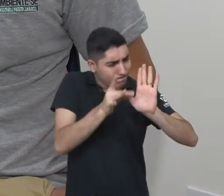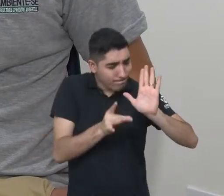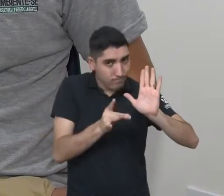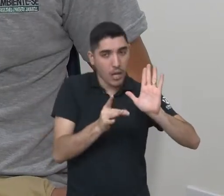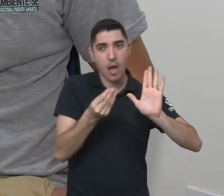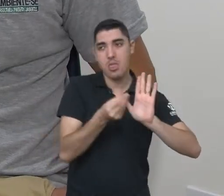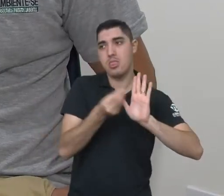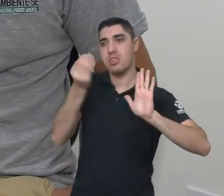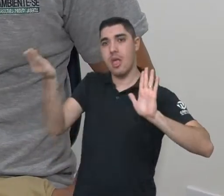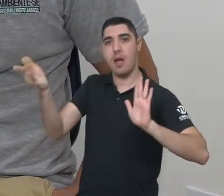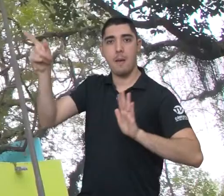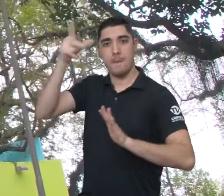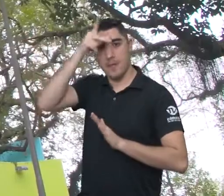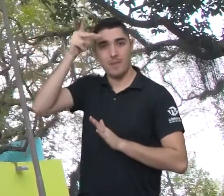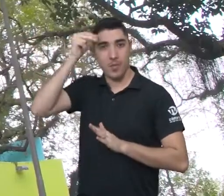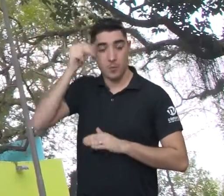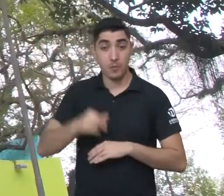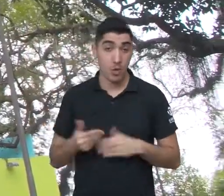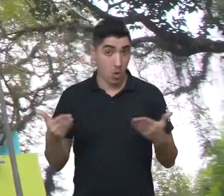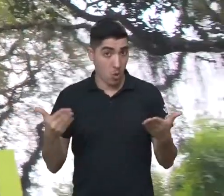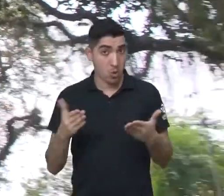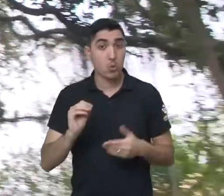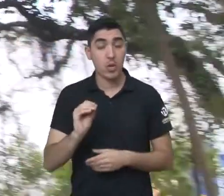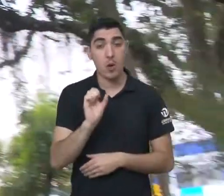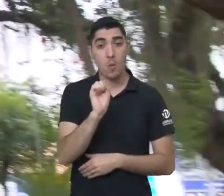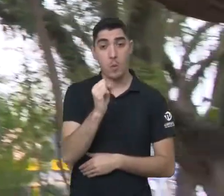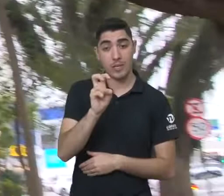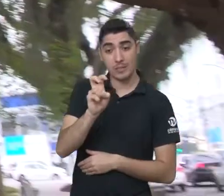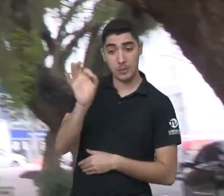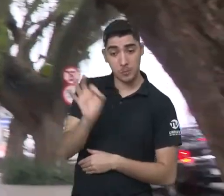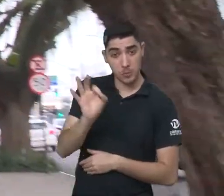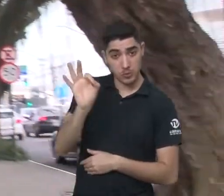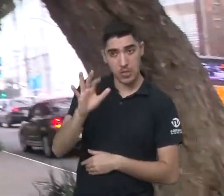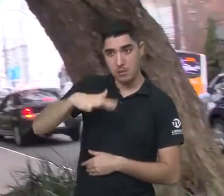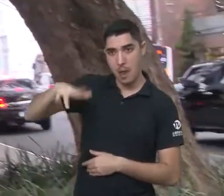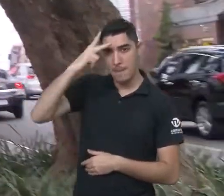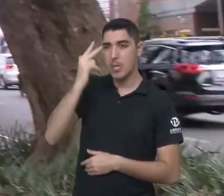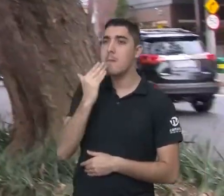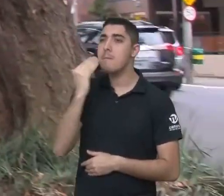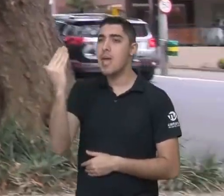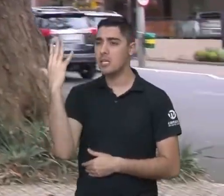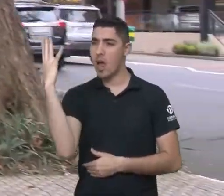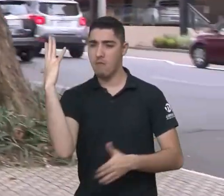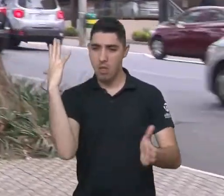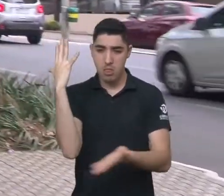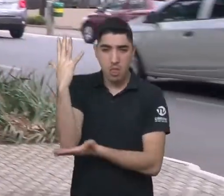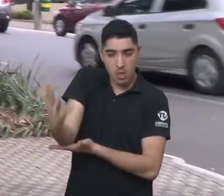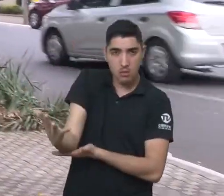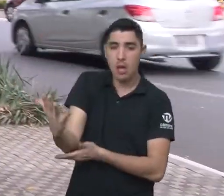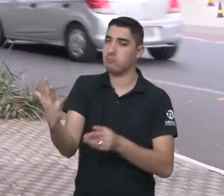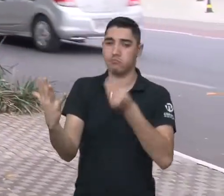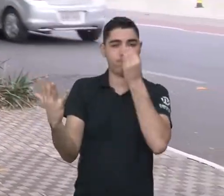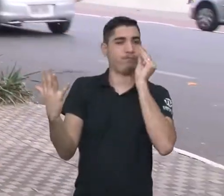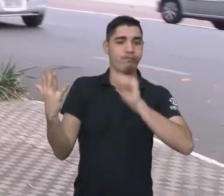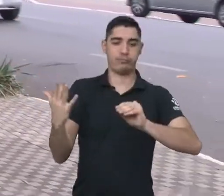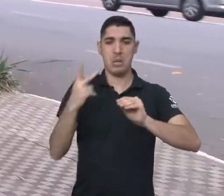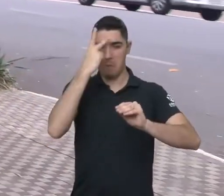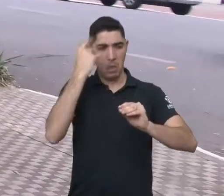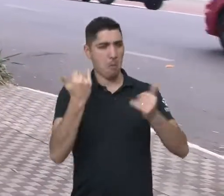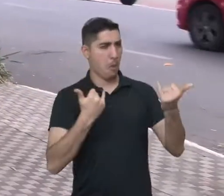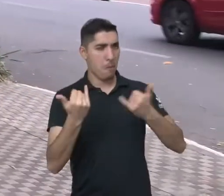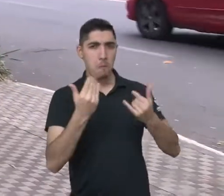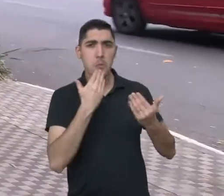ser enviado à prefeitura. Atualmente, 85% dos pedidos de supressão de árvores são rejeitados